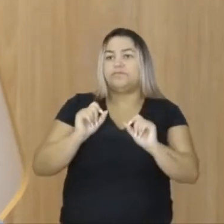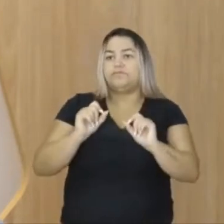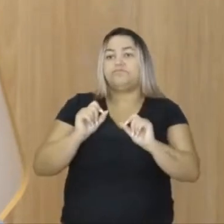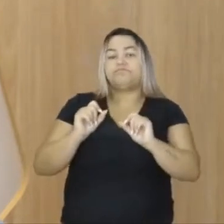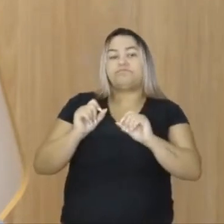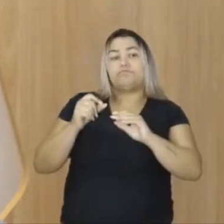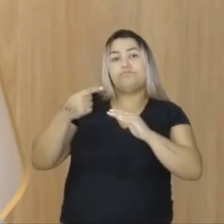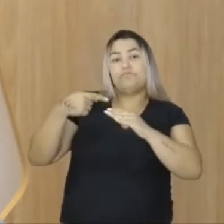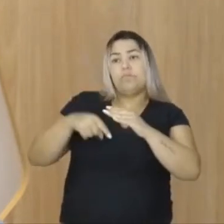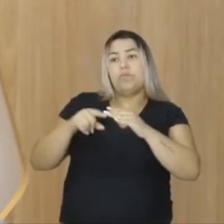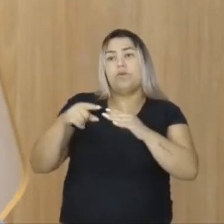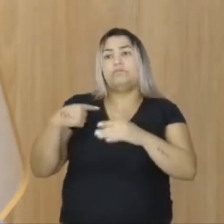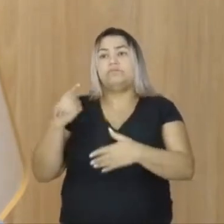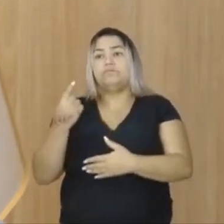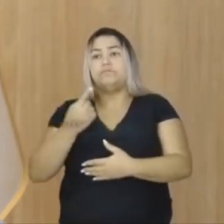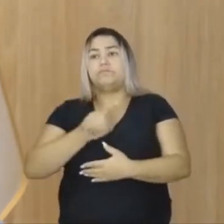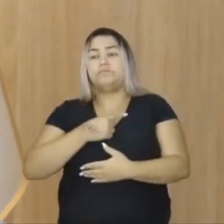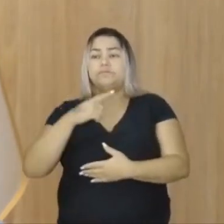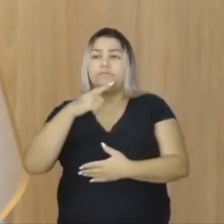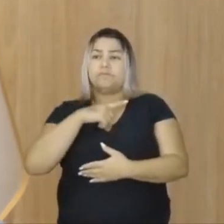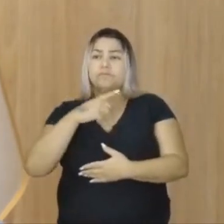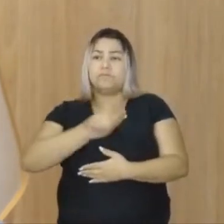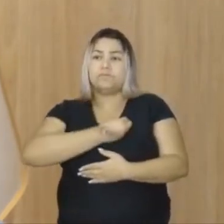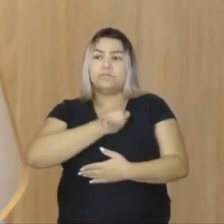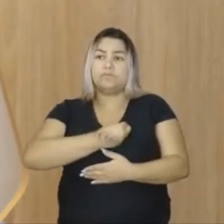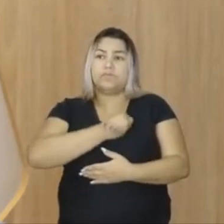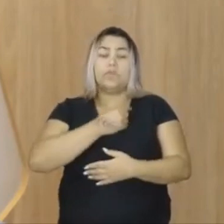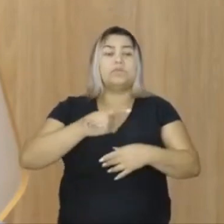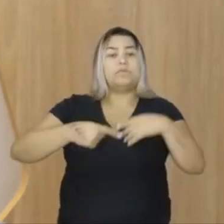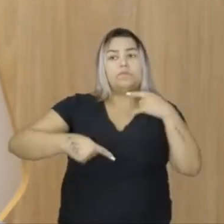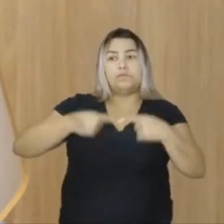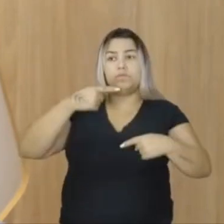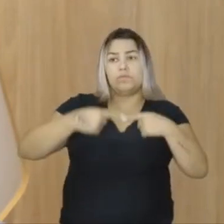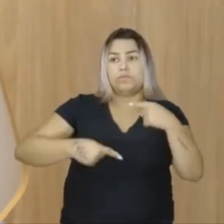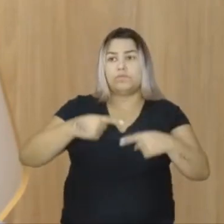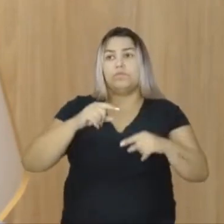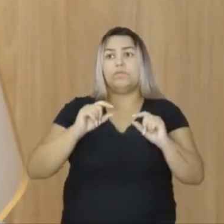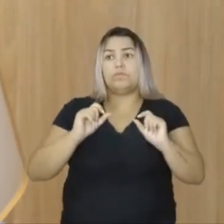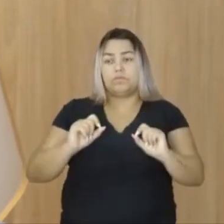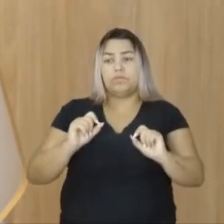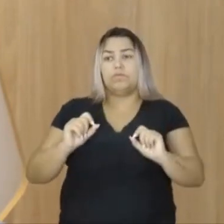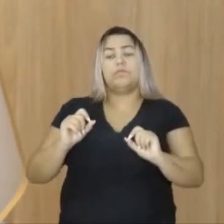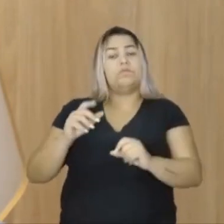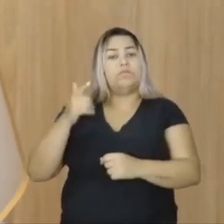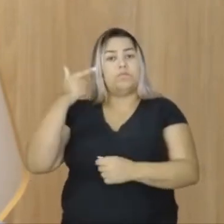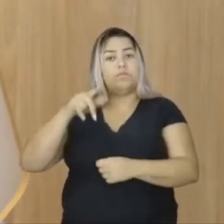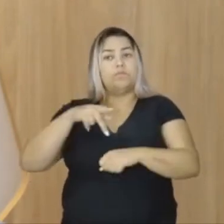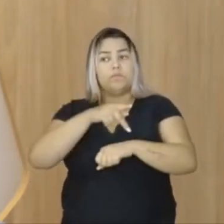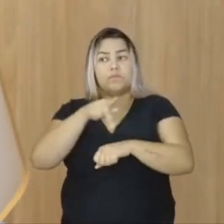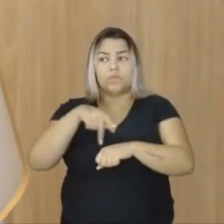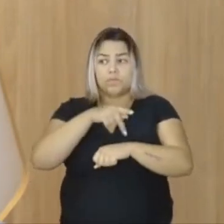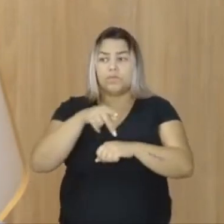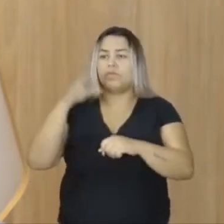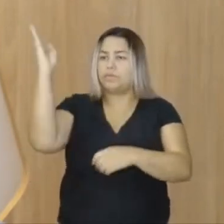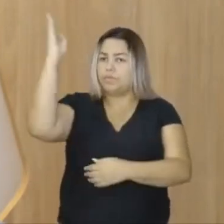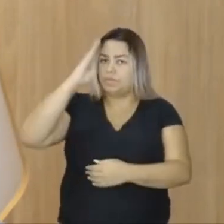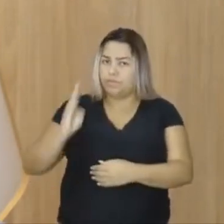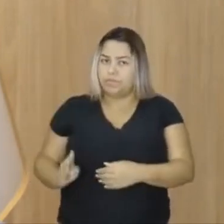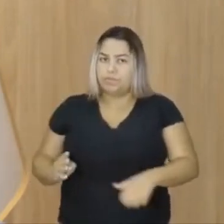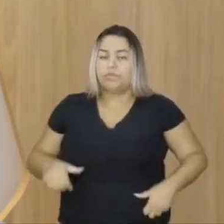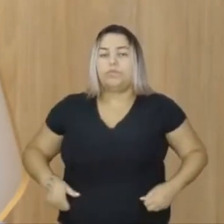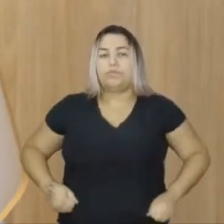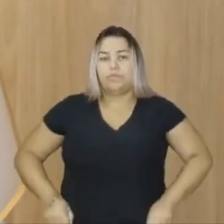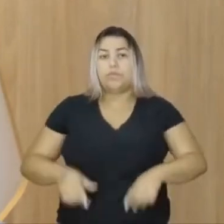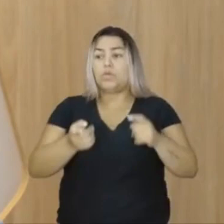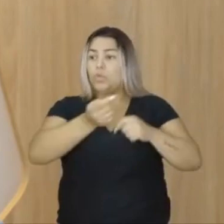externo, nós vamos ter presença, vamos disputar com o mercado internacional. O Brasil que vai chegar na 9ª economia,